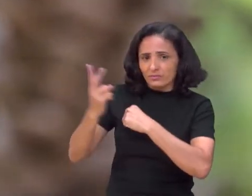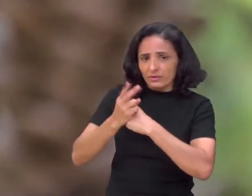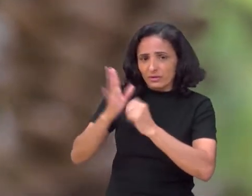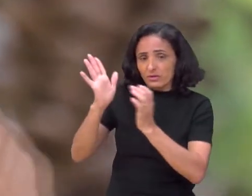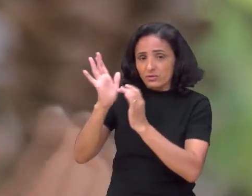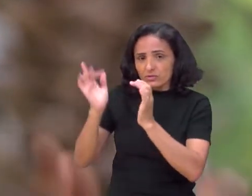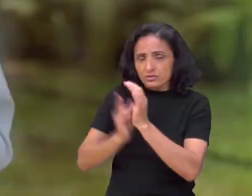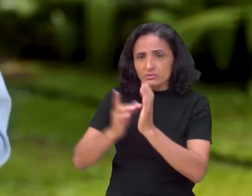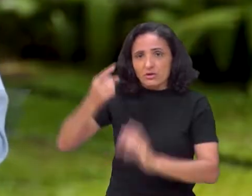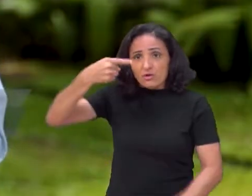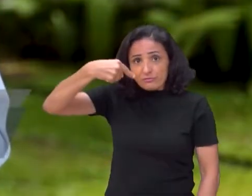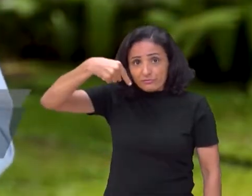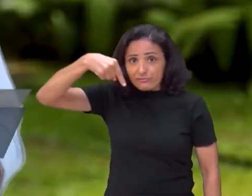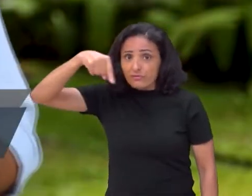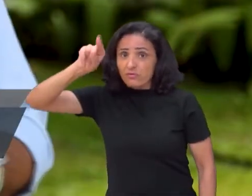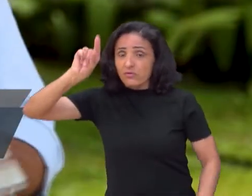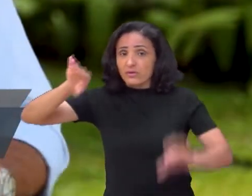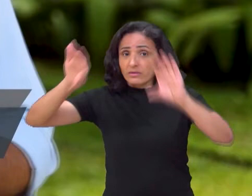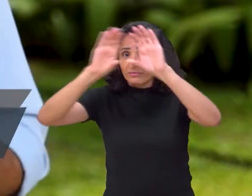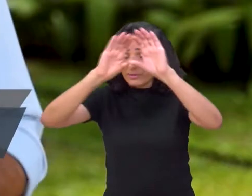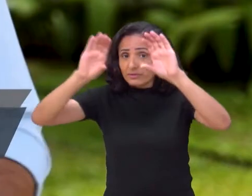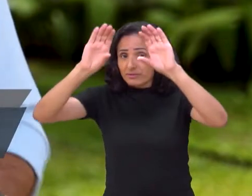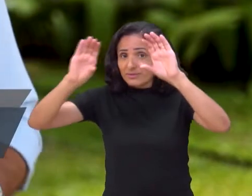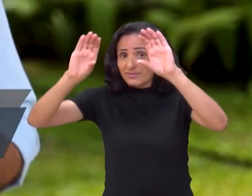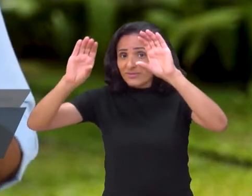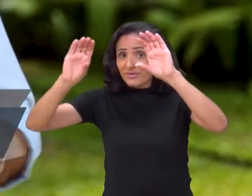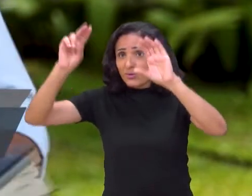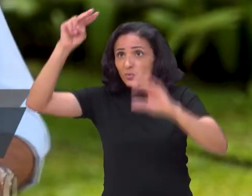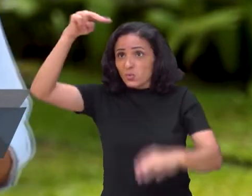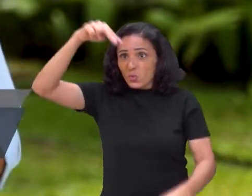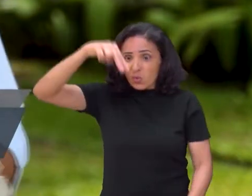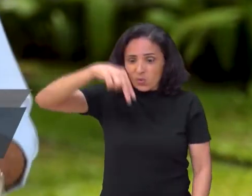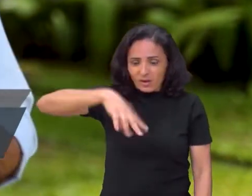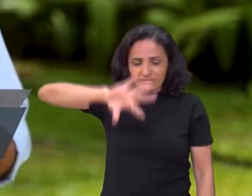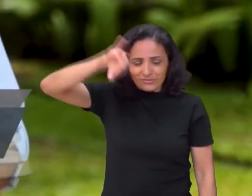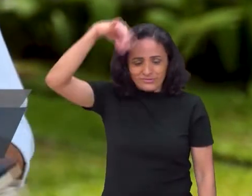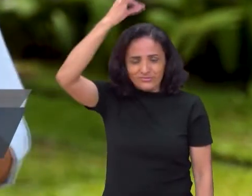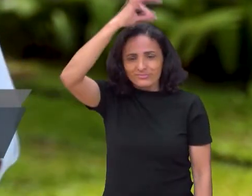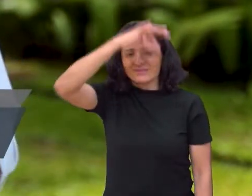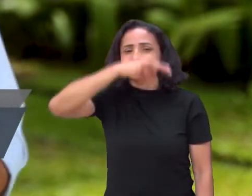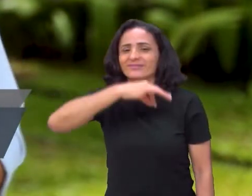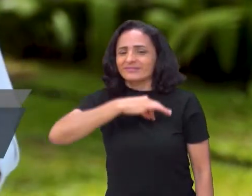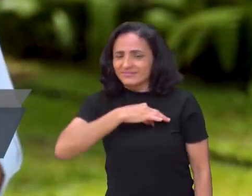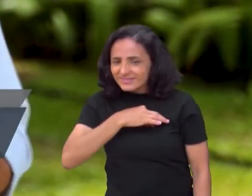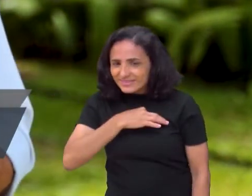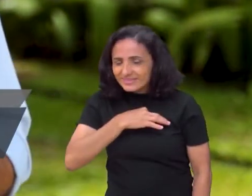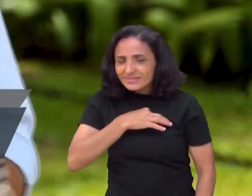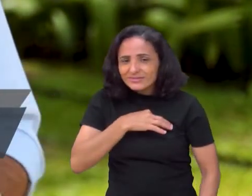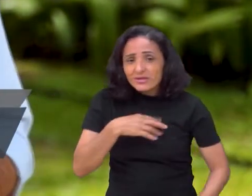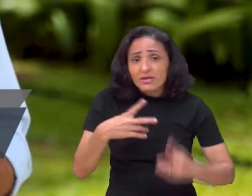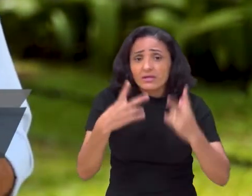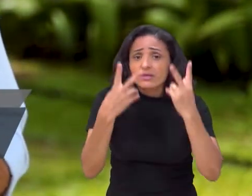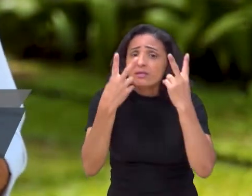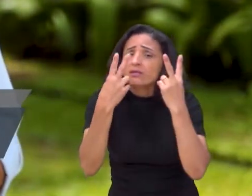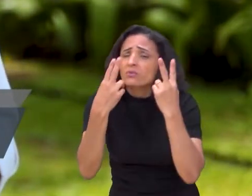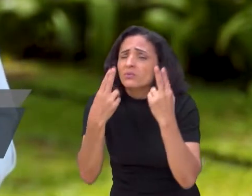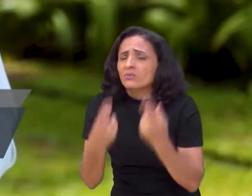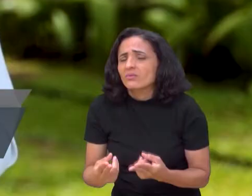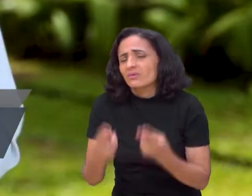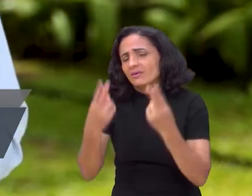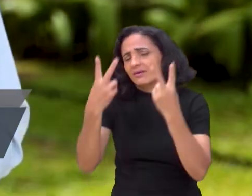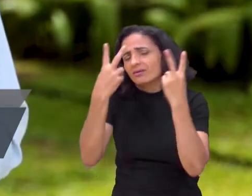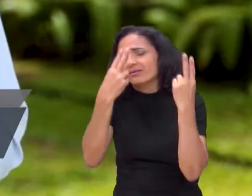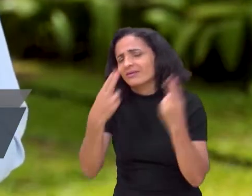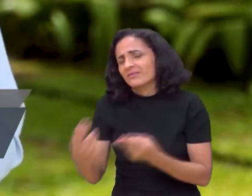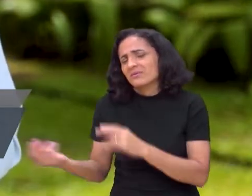vos deixarei outro Consolador, como já falamos, de mesma espécie, de mesma essência, de mesma categoria, de mesmo